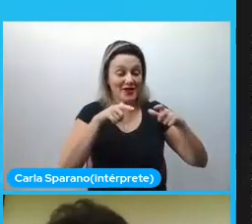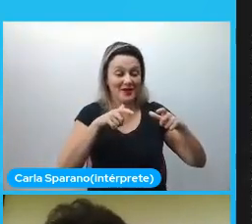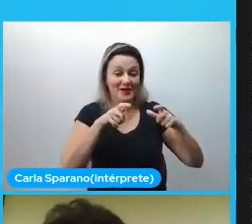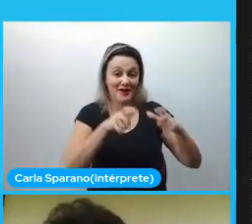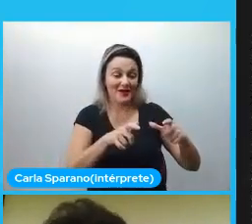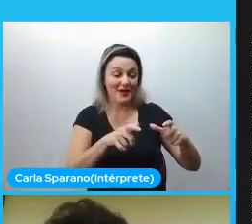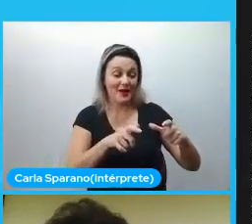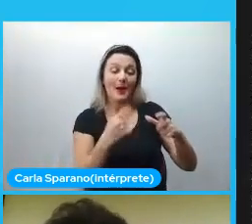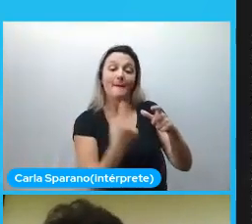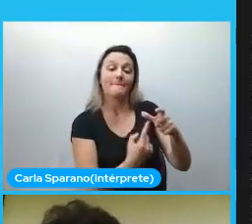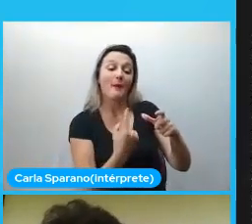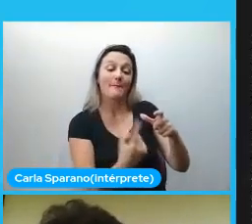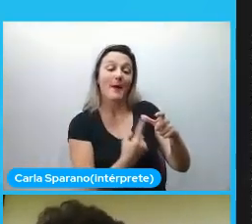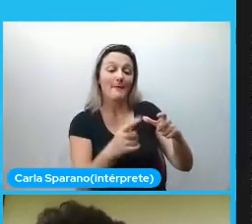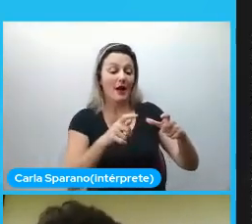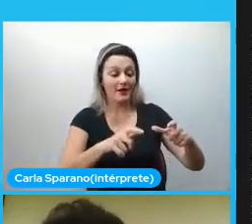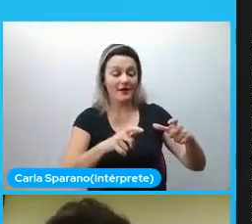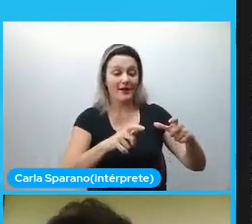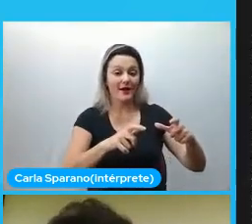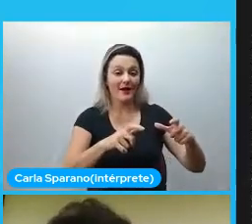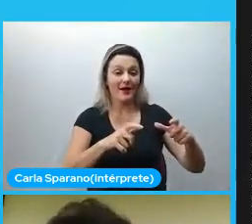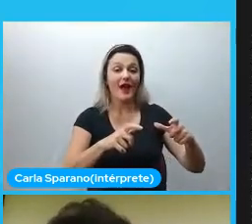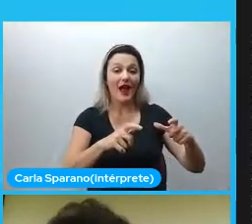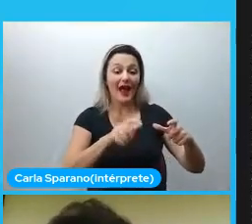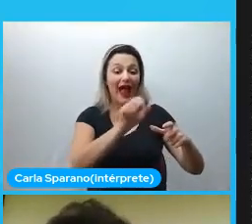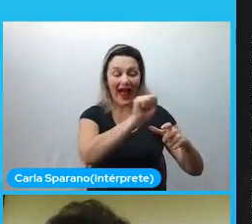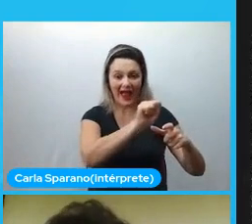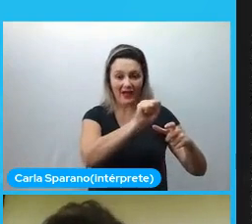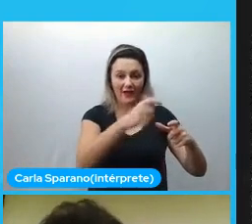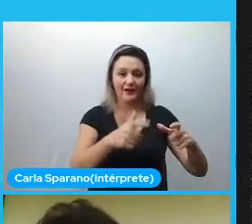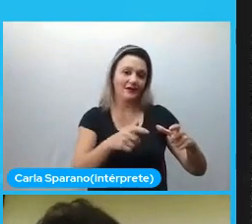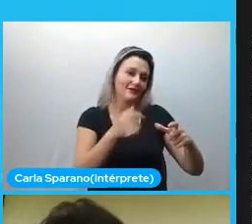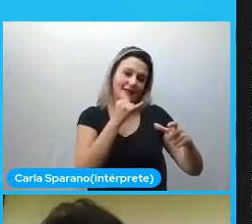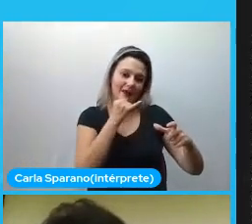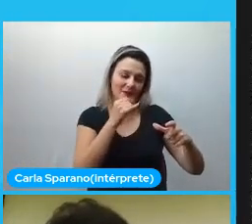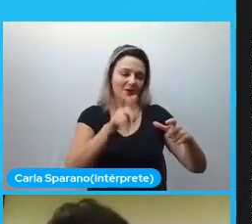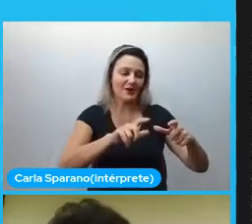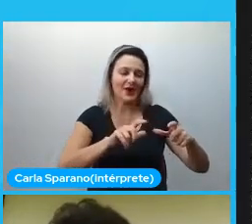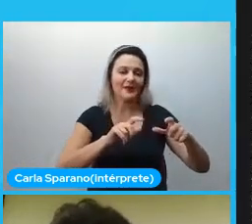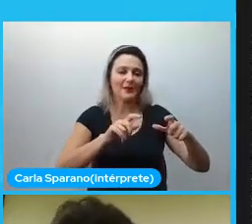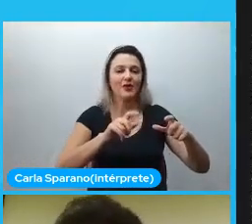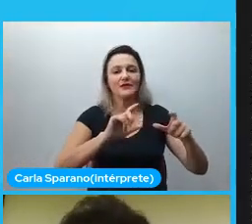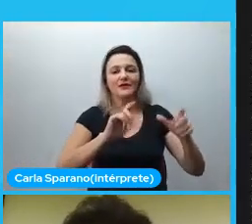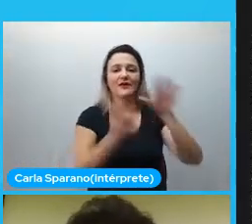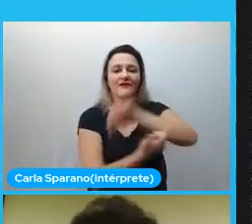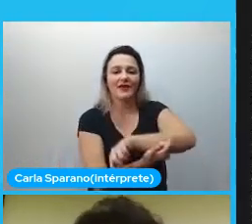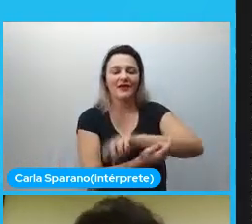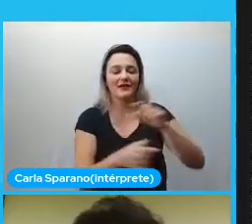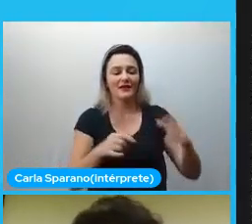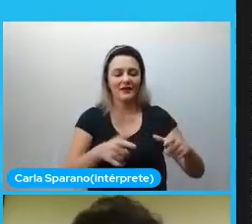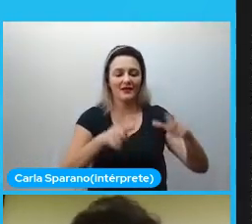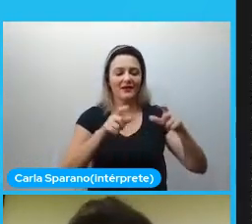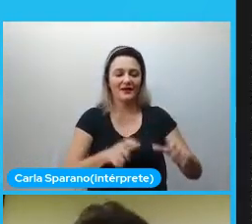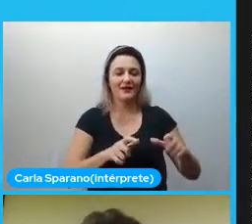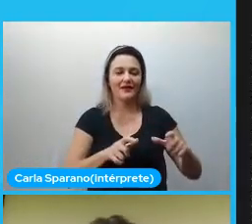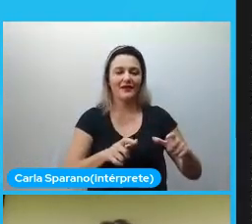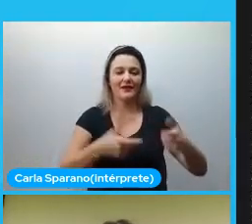lado rodando e do outro botavam outras músicas e ficava sampleando na hora e botando ali os sons. Ou então